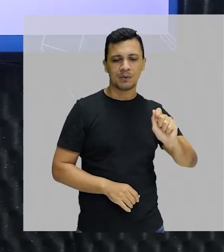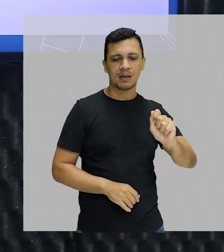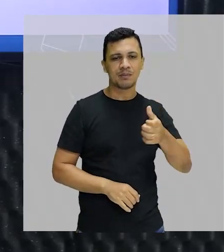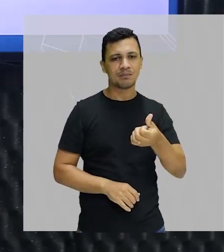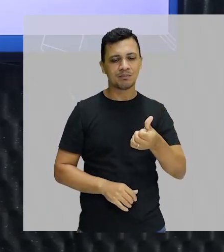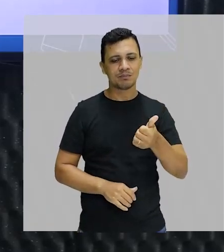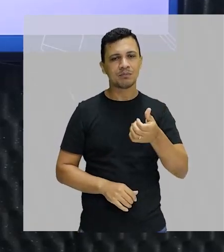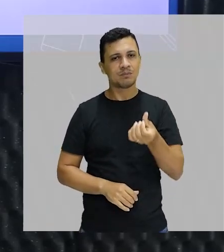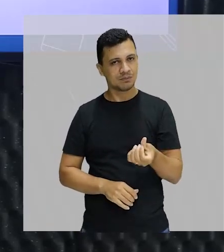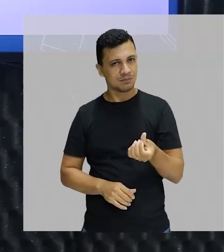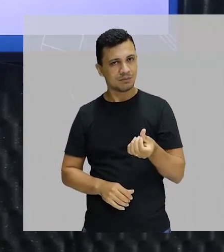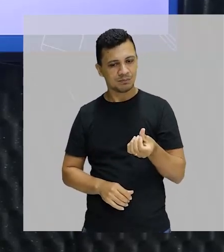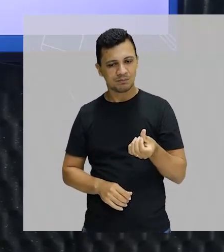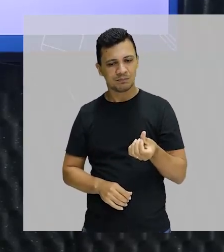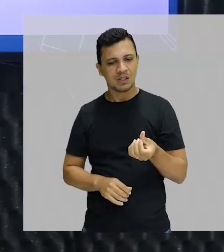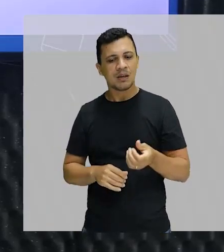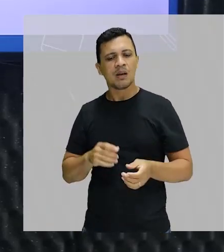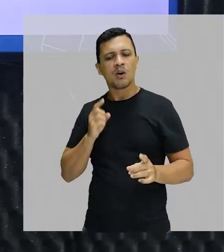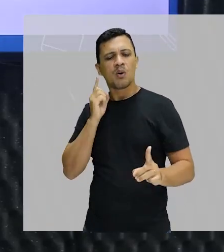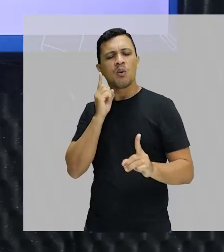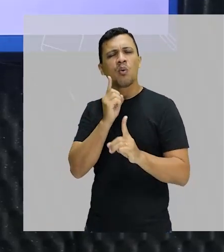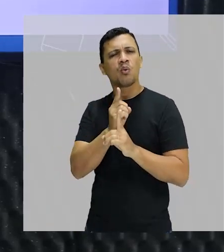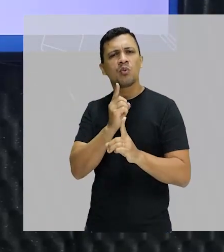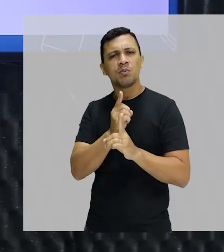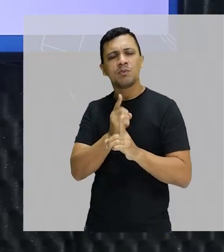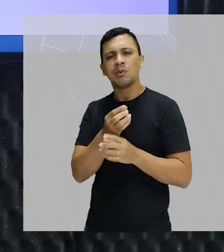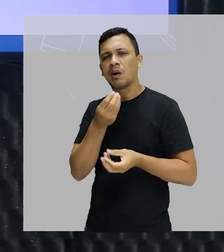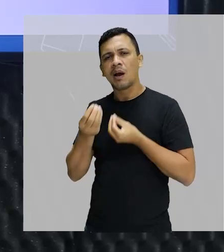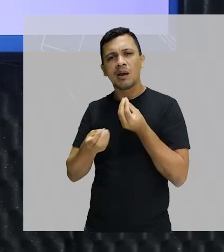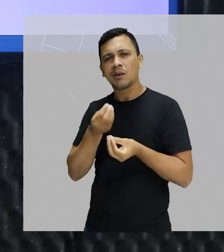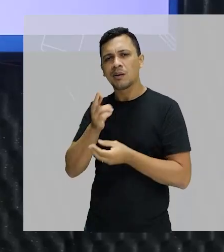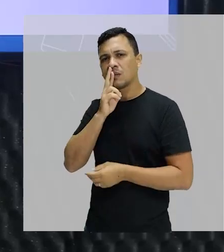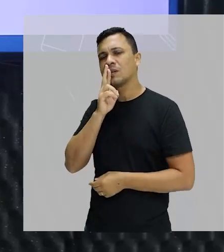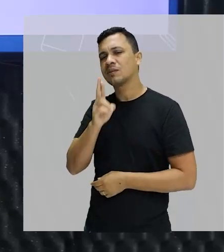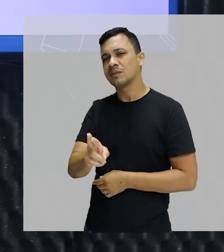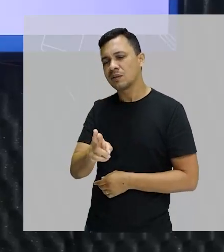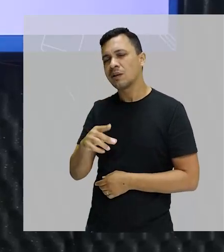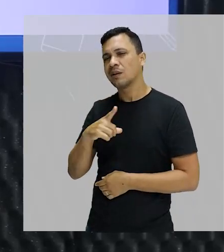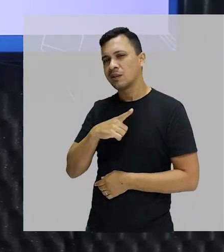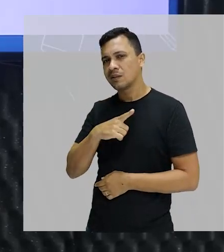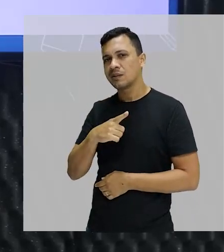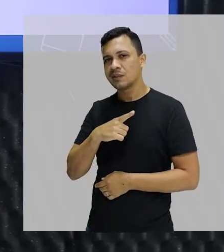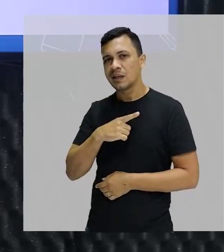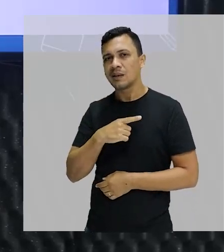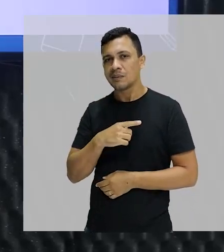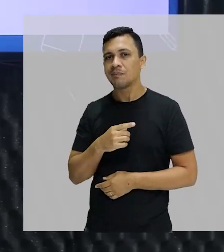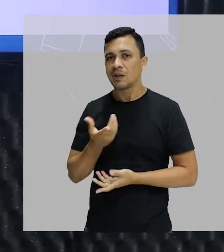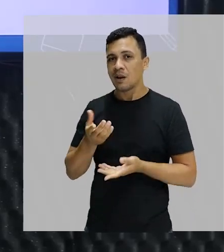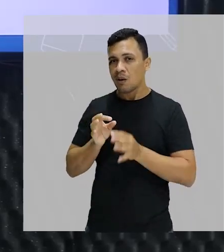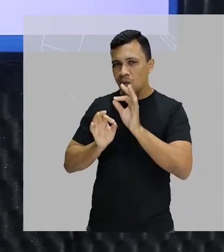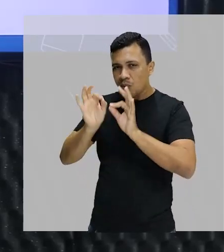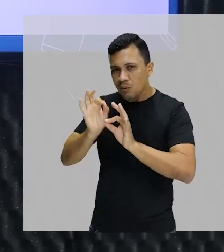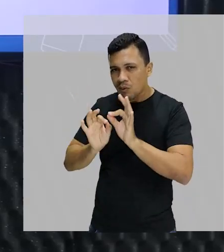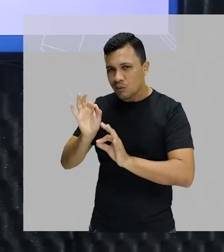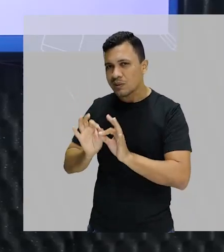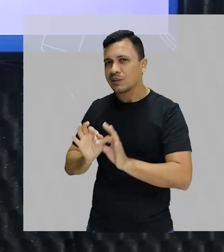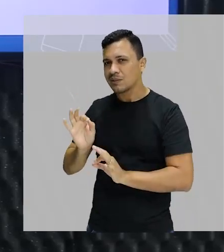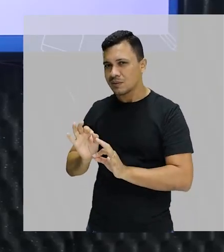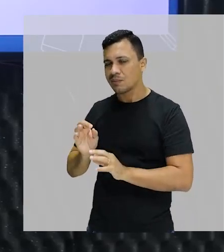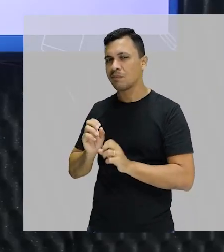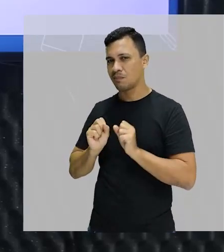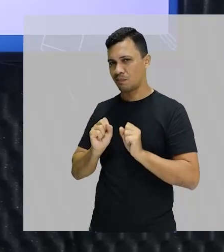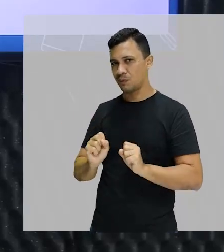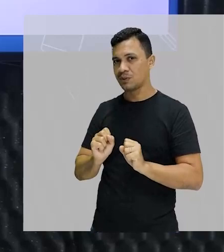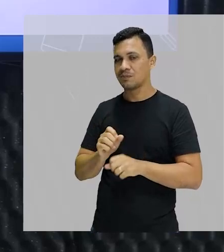nós podemos considerar, para efeito de resolução, um pedaço dessa PG e organizar ele de uma outra